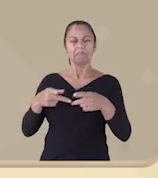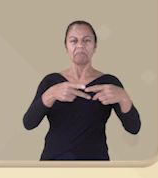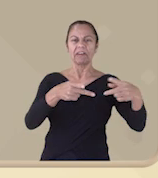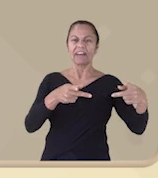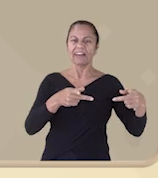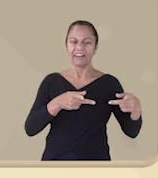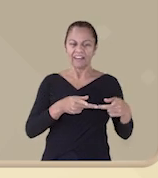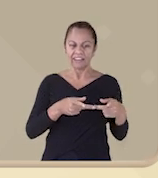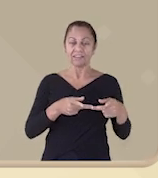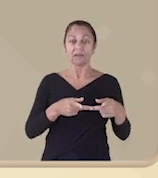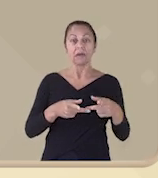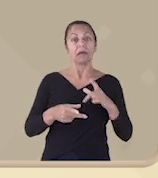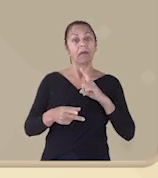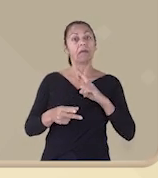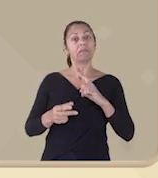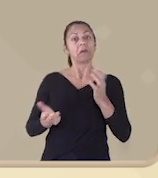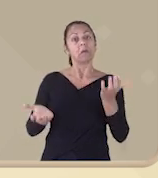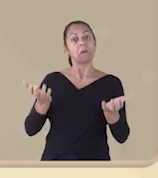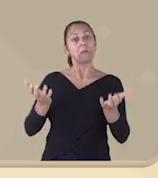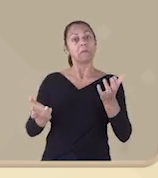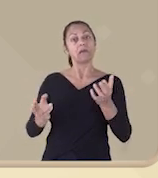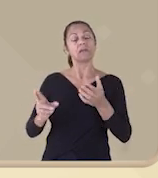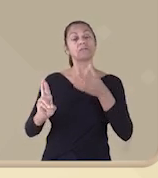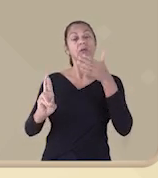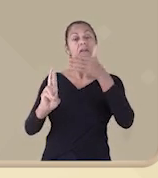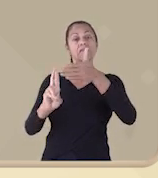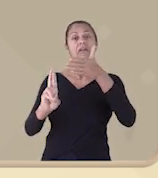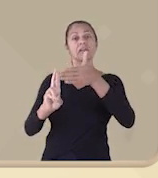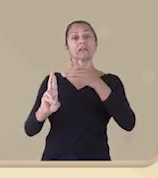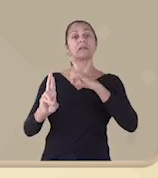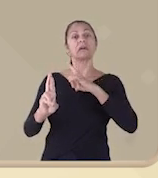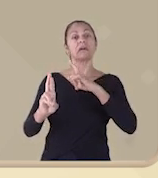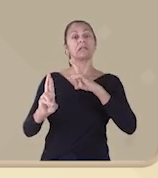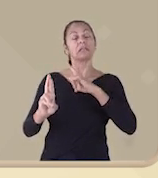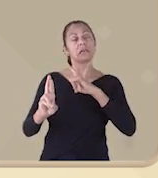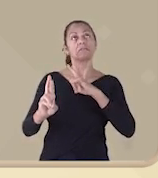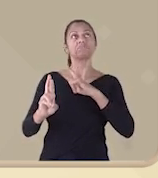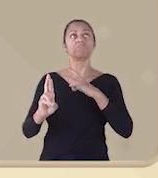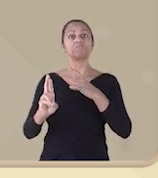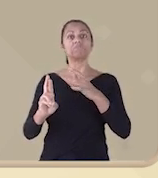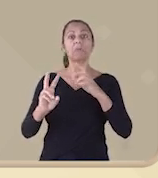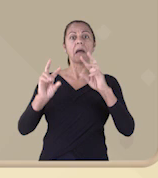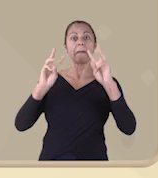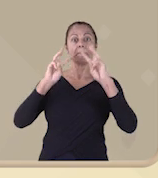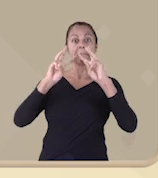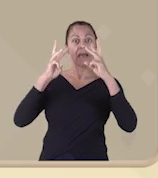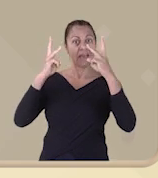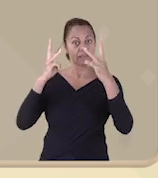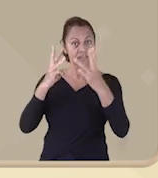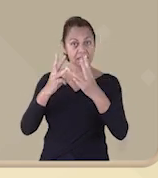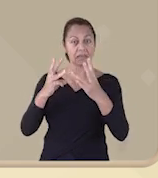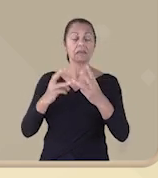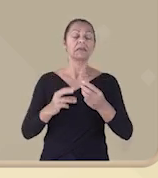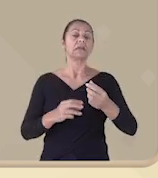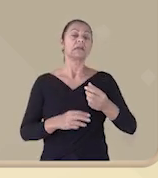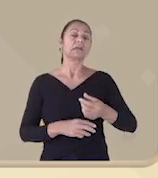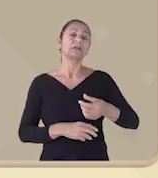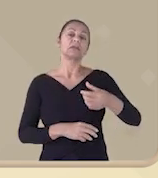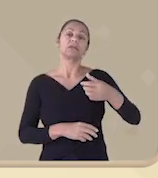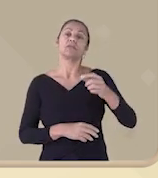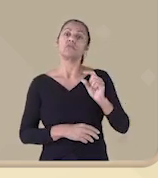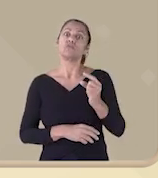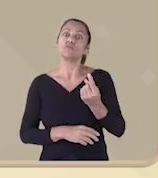O peso de referência possui uma medida de massa que conhecemos, como por exemplo, 1